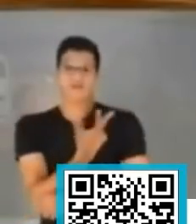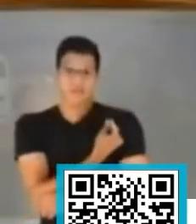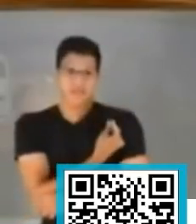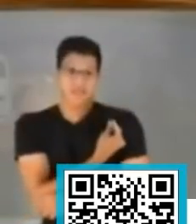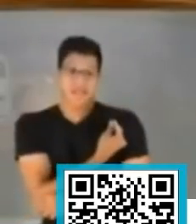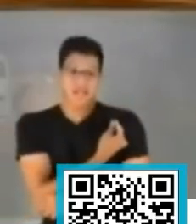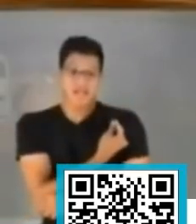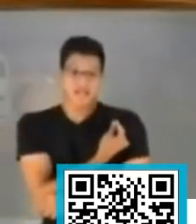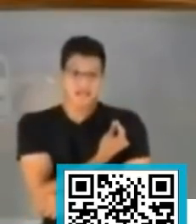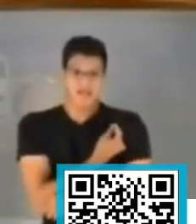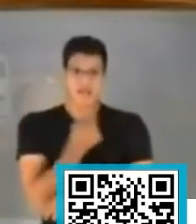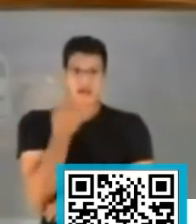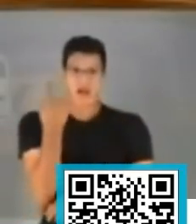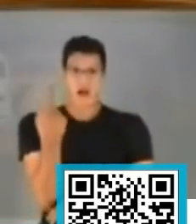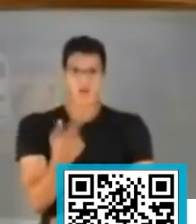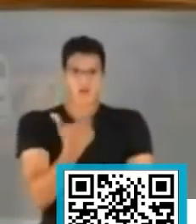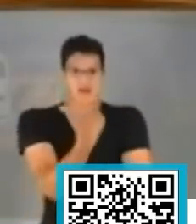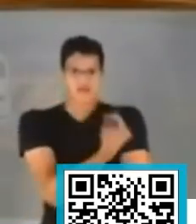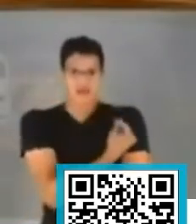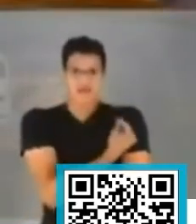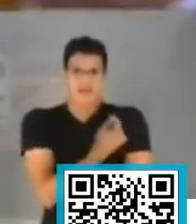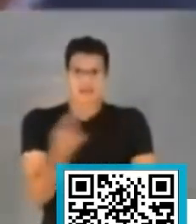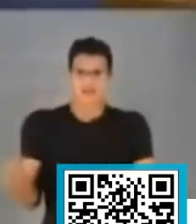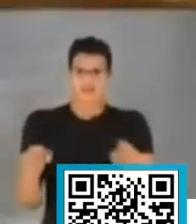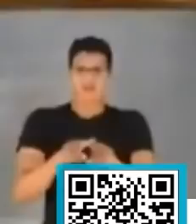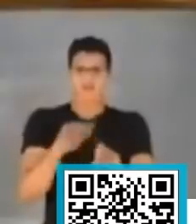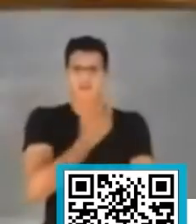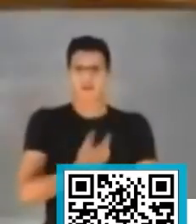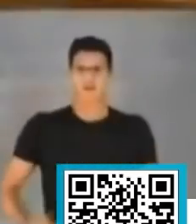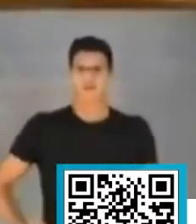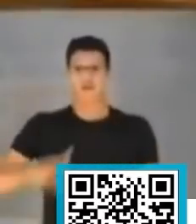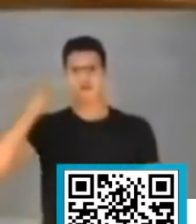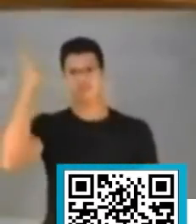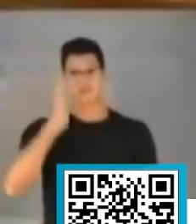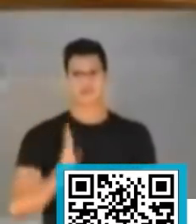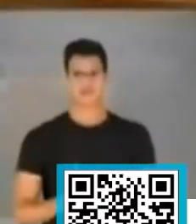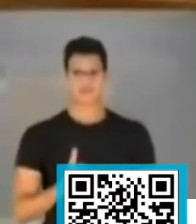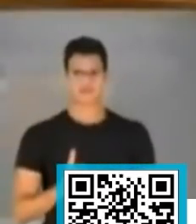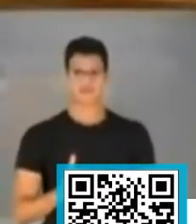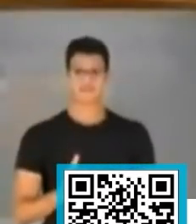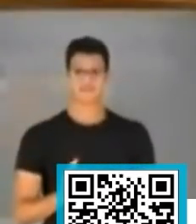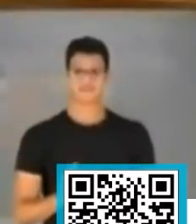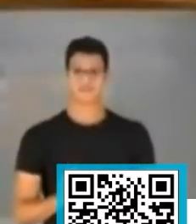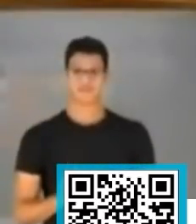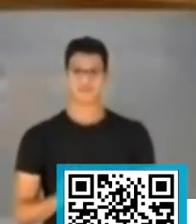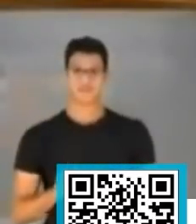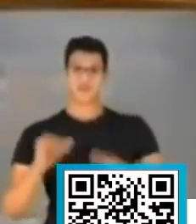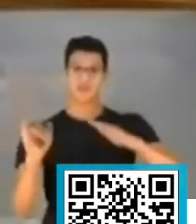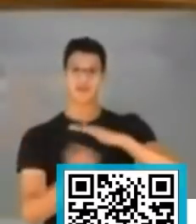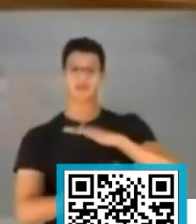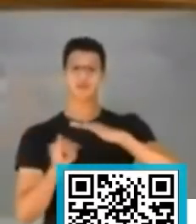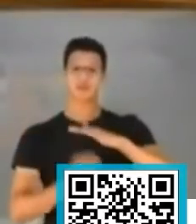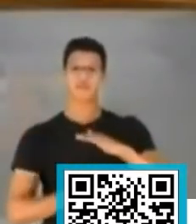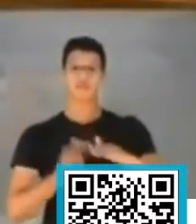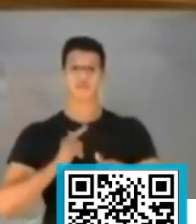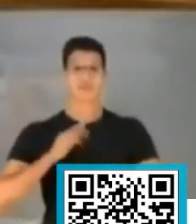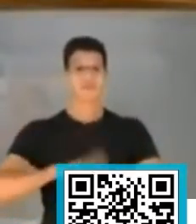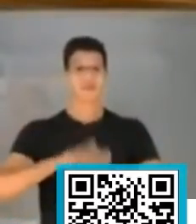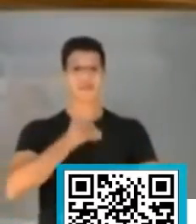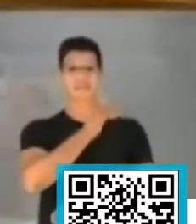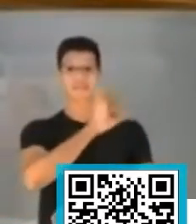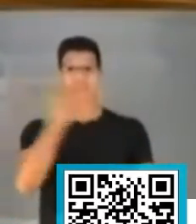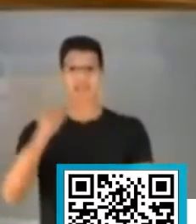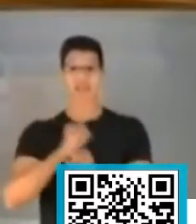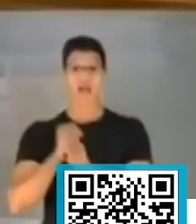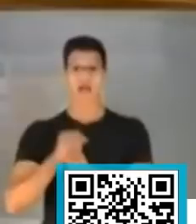vacina a única vacina conveniada pelo governo brasileiro a instituição que tem mais de